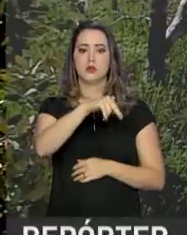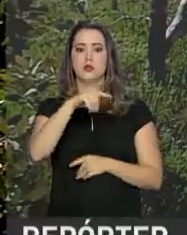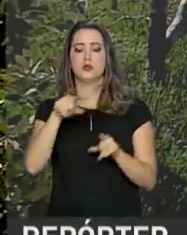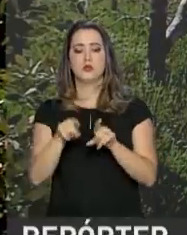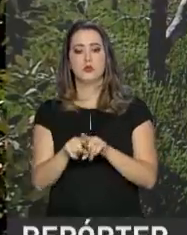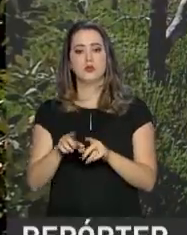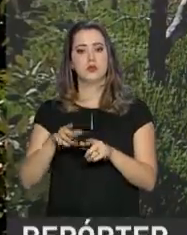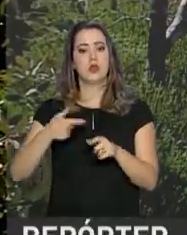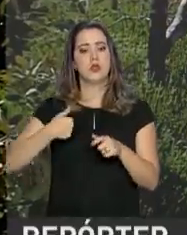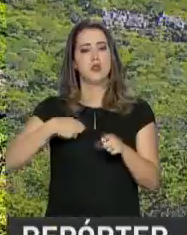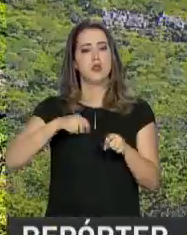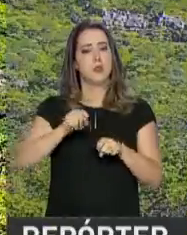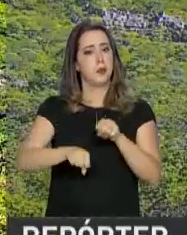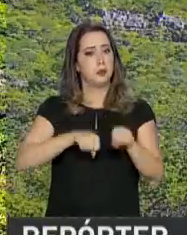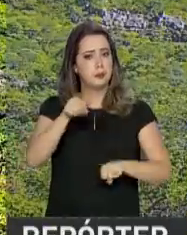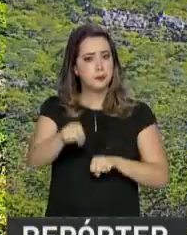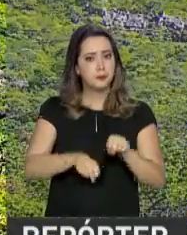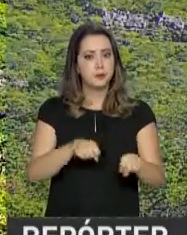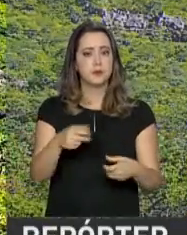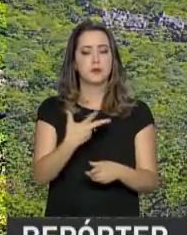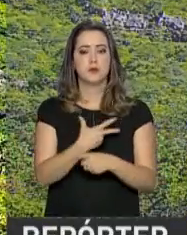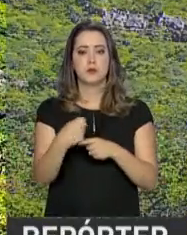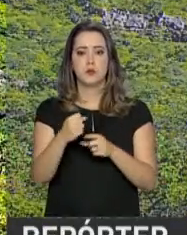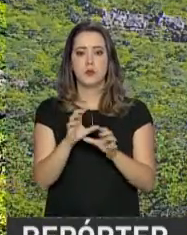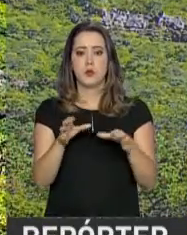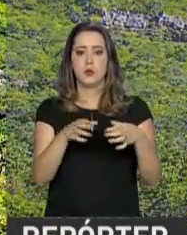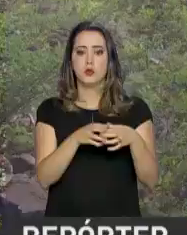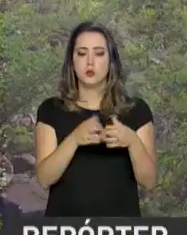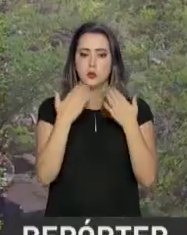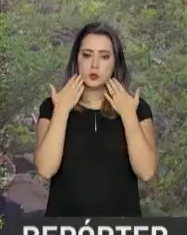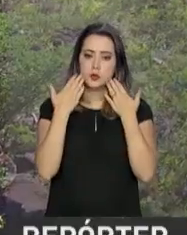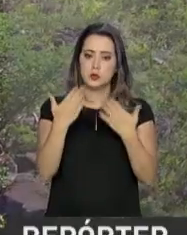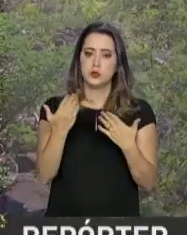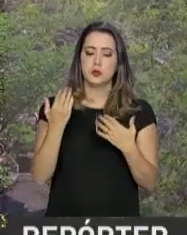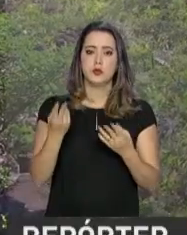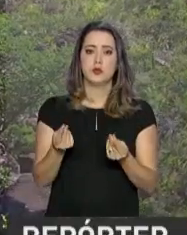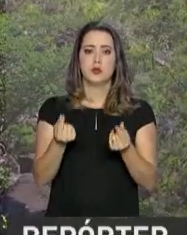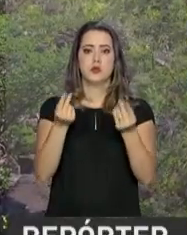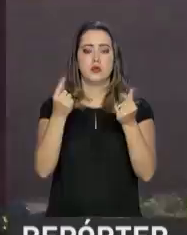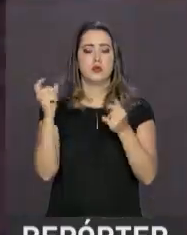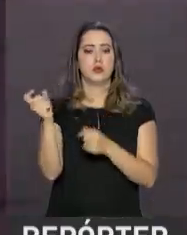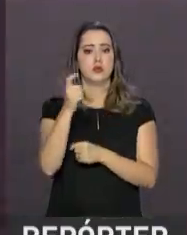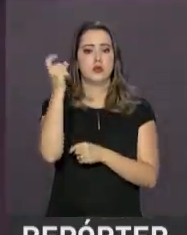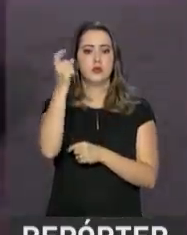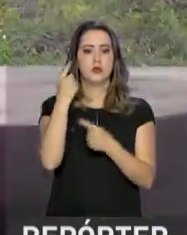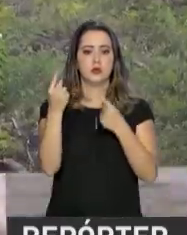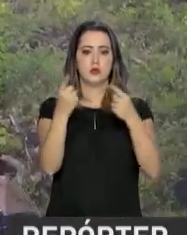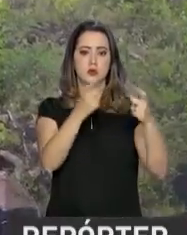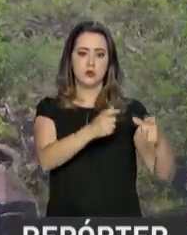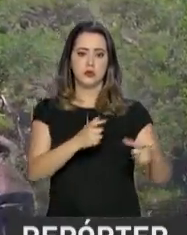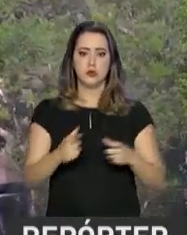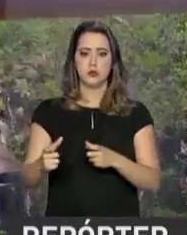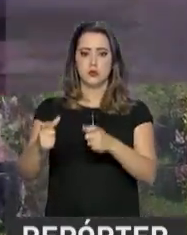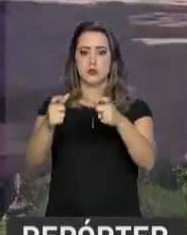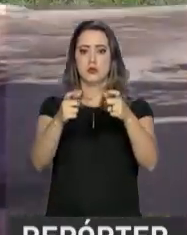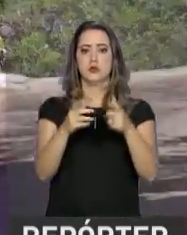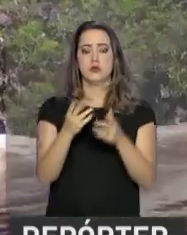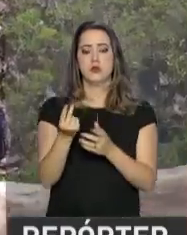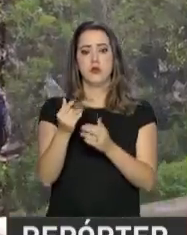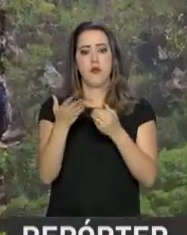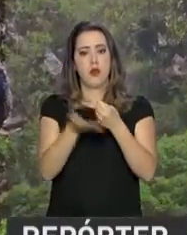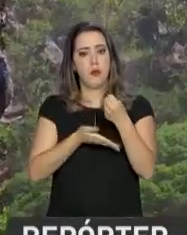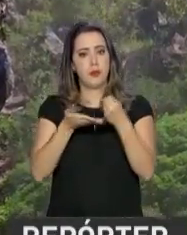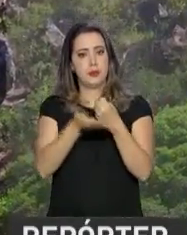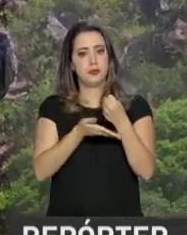para bicicletas vencem os grupos que apresentarem os lances mais altos para cada parque a partir de um valor